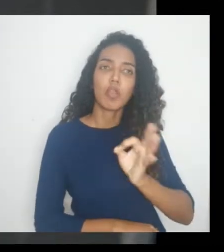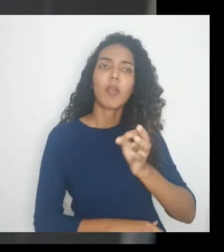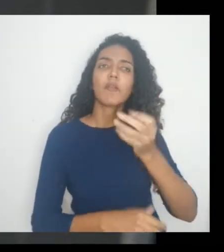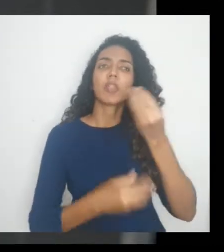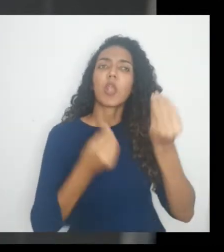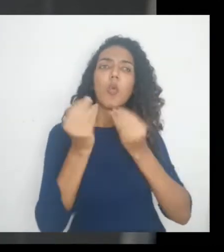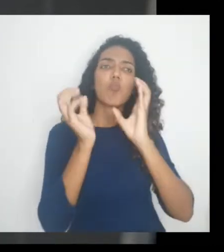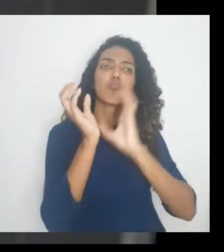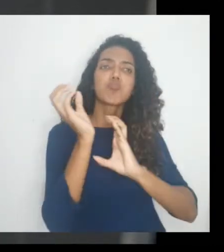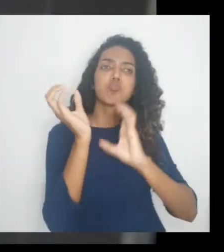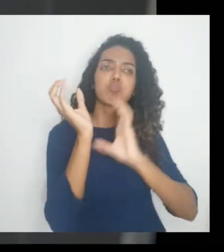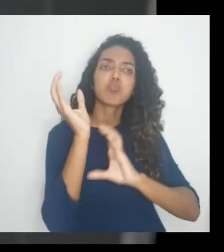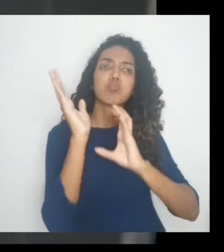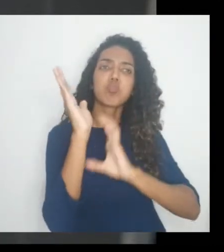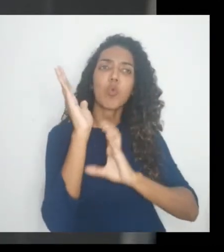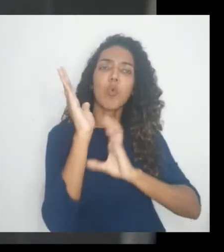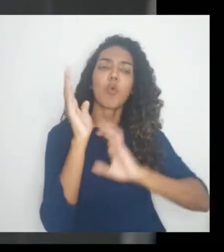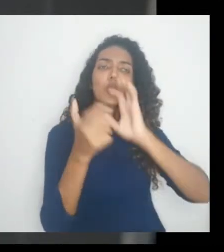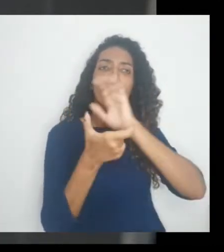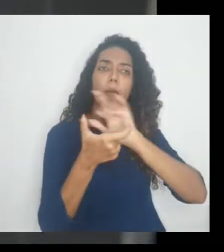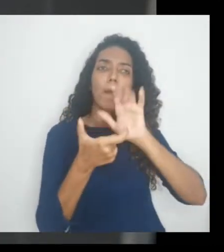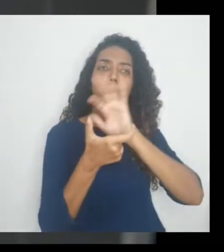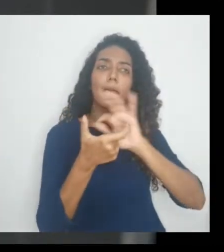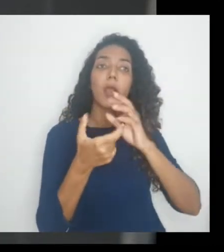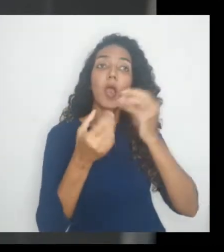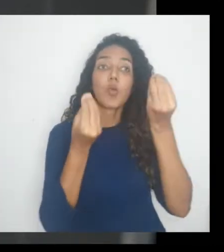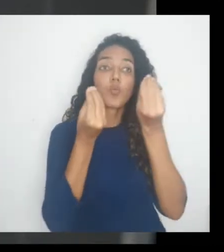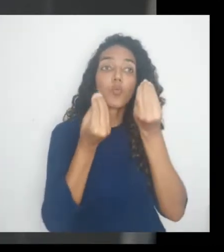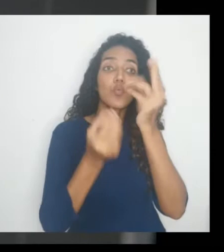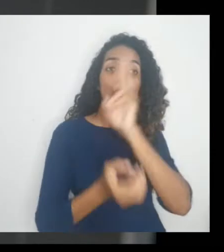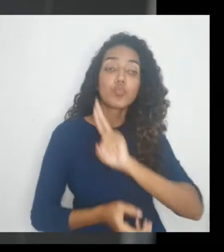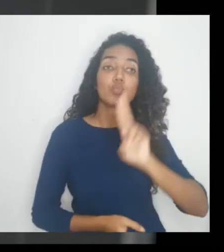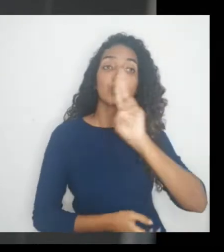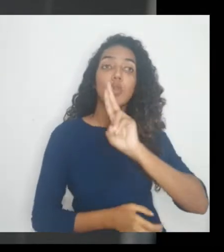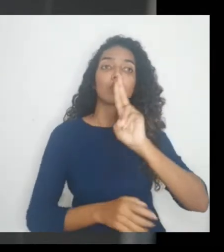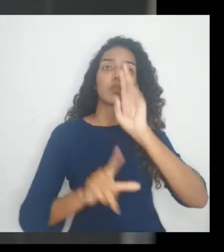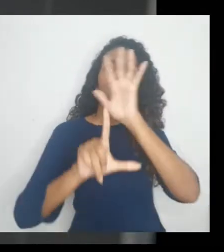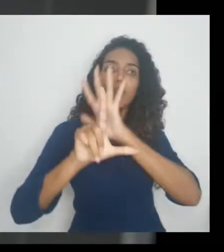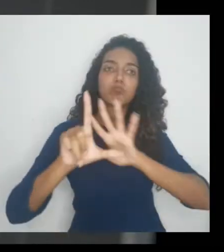código utilizando uma determinada plataforma de desenvolvimento.